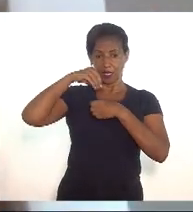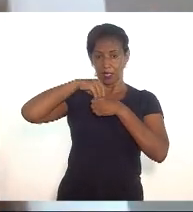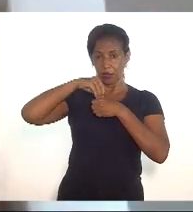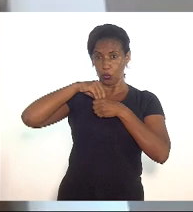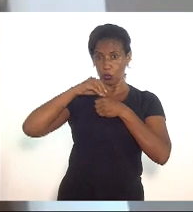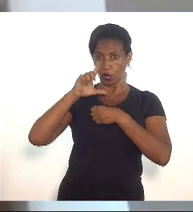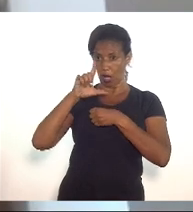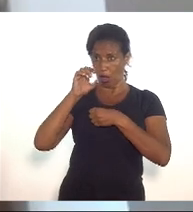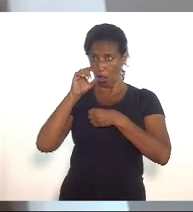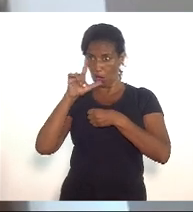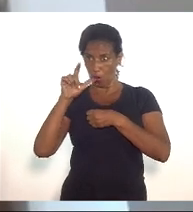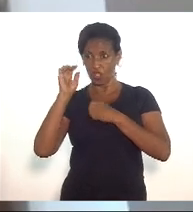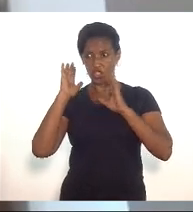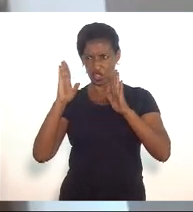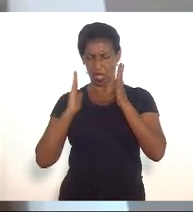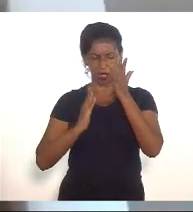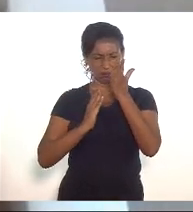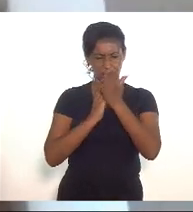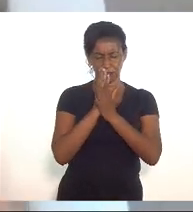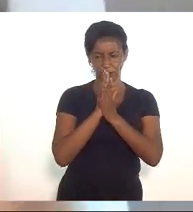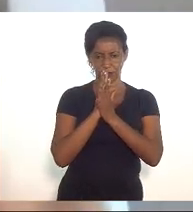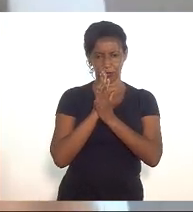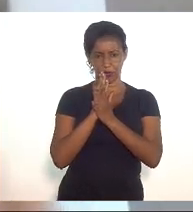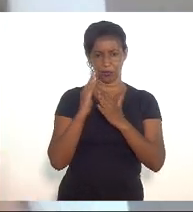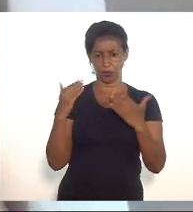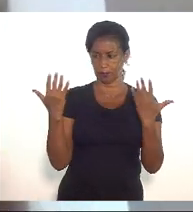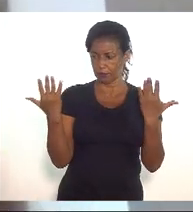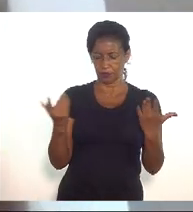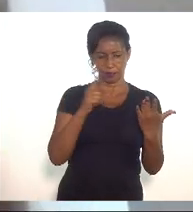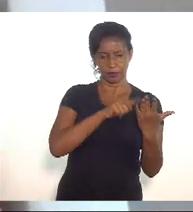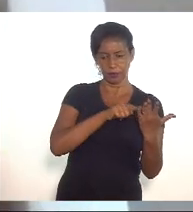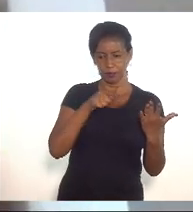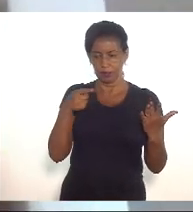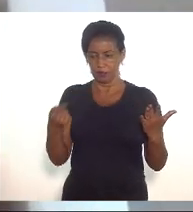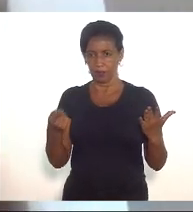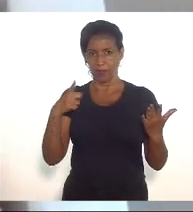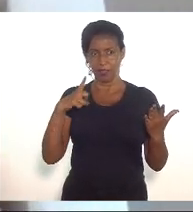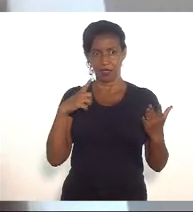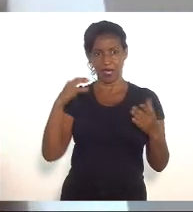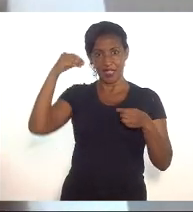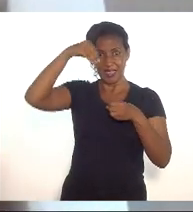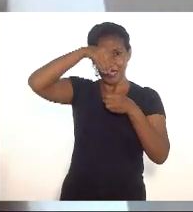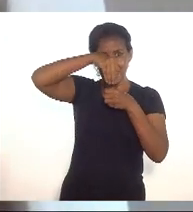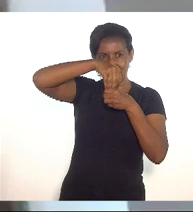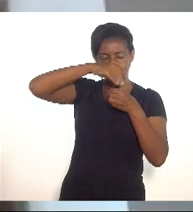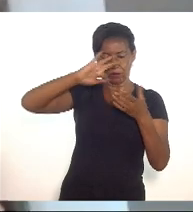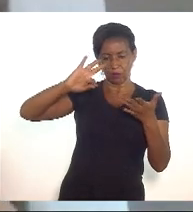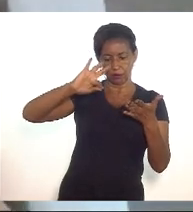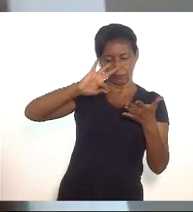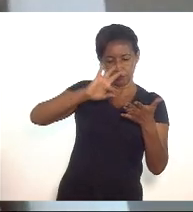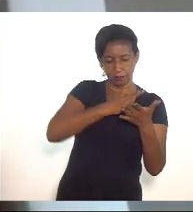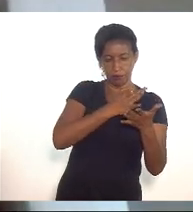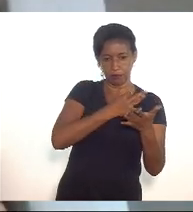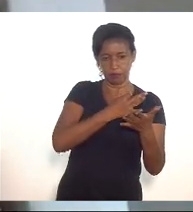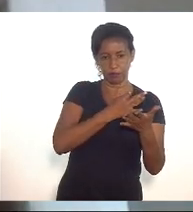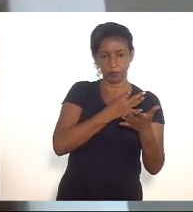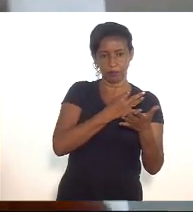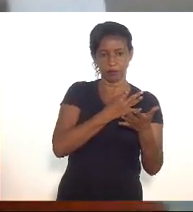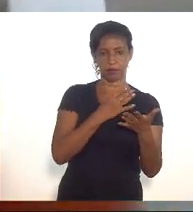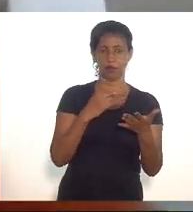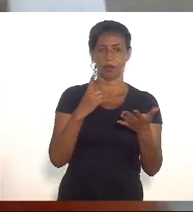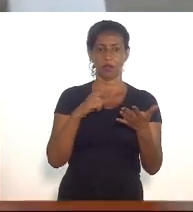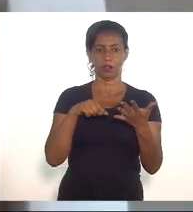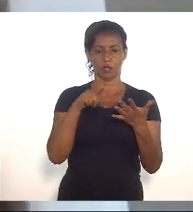LOA aprovou, nós vamos ter que ter, dentro daquela rubrica, nós vamos ter que ter